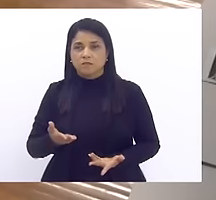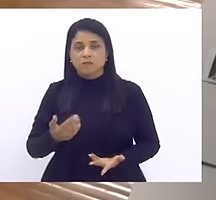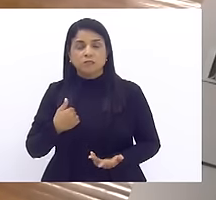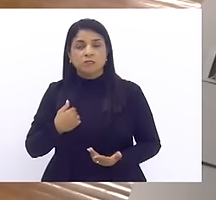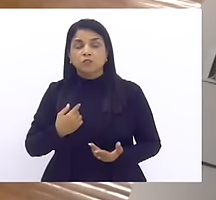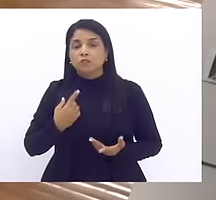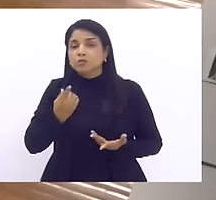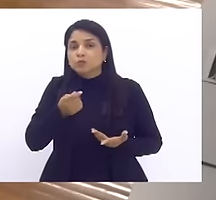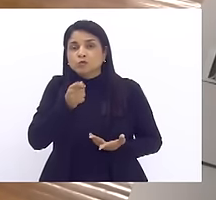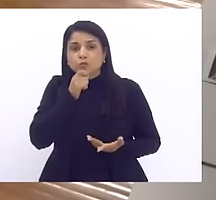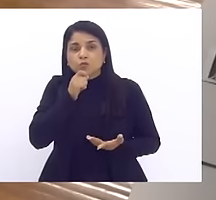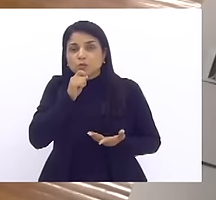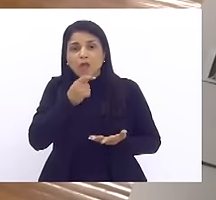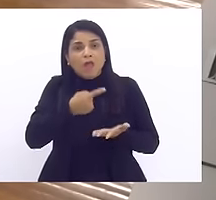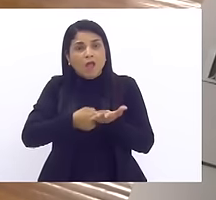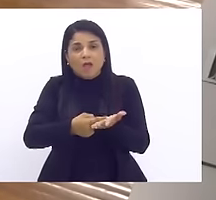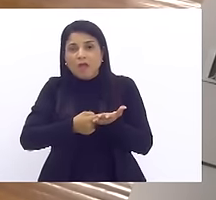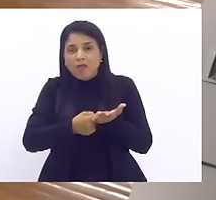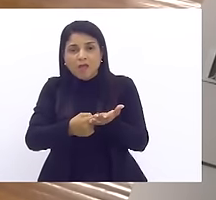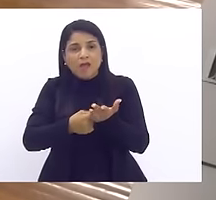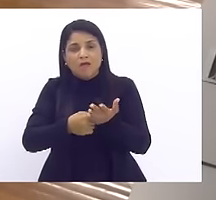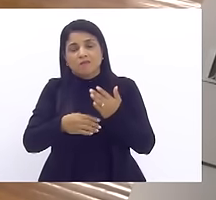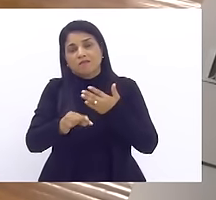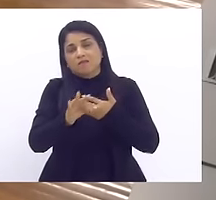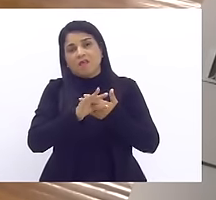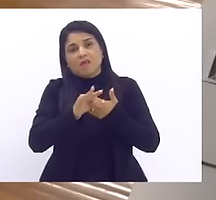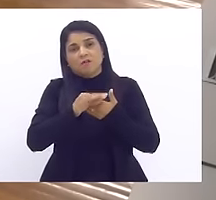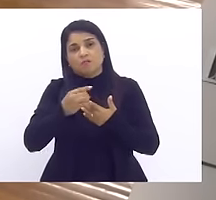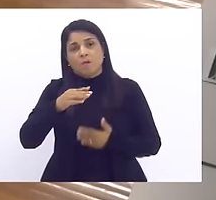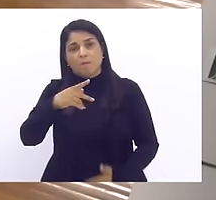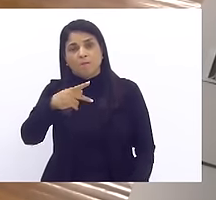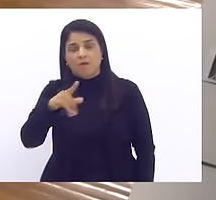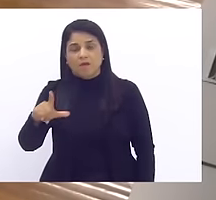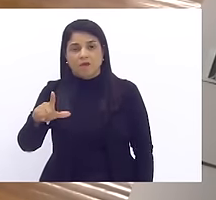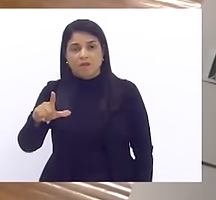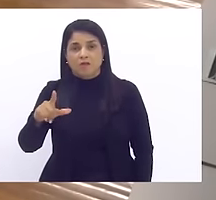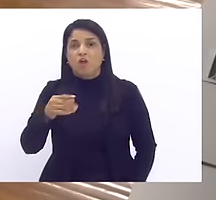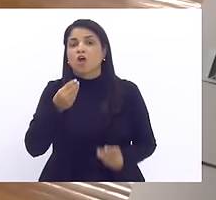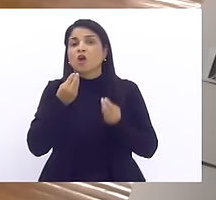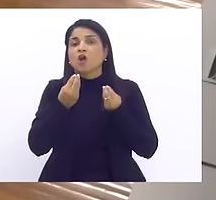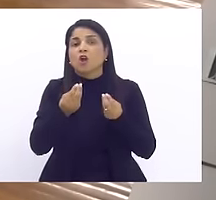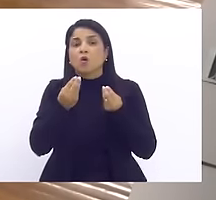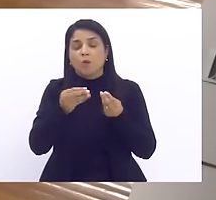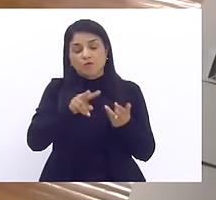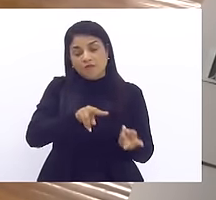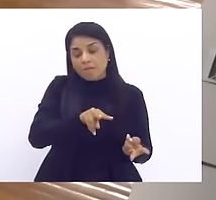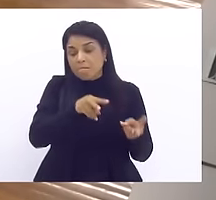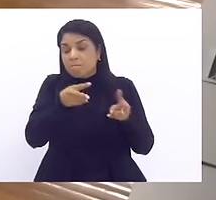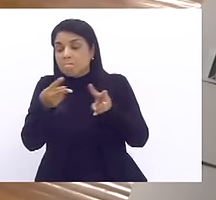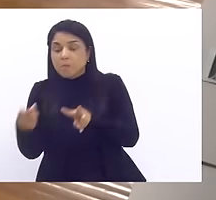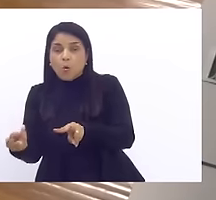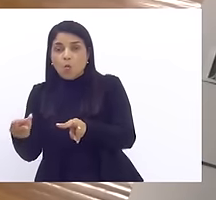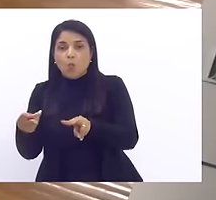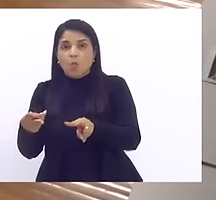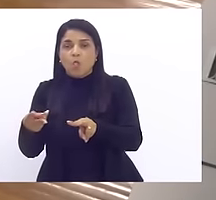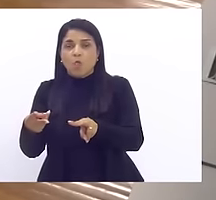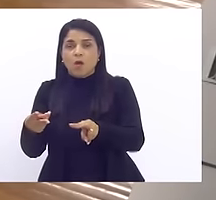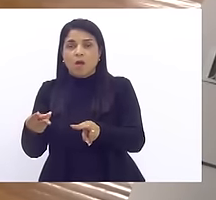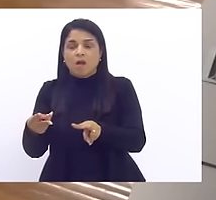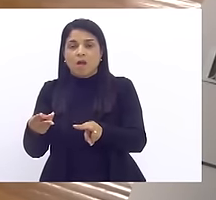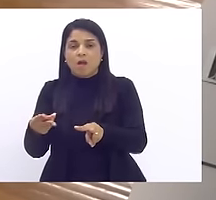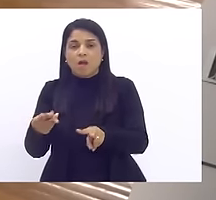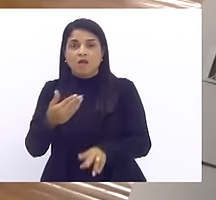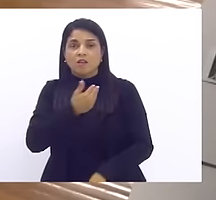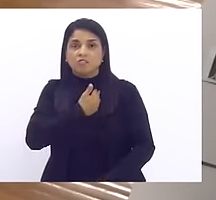técnica com a PL Vamos que vamos atribuição de a gente